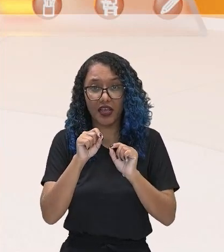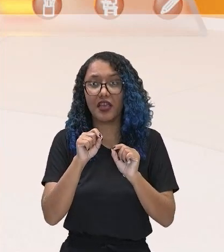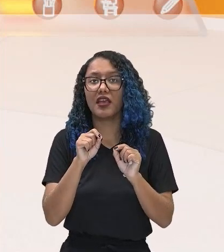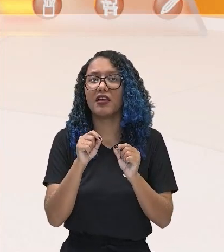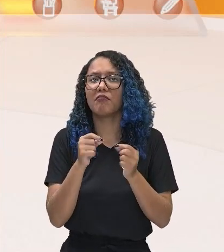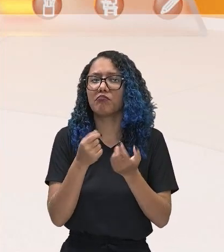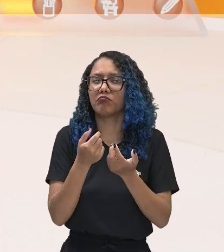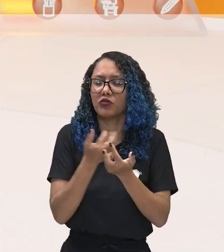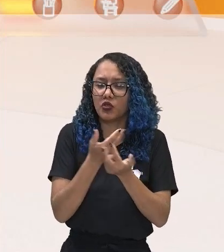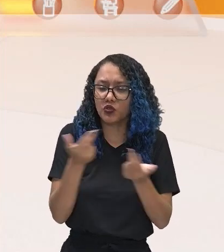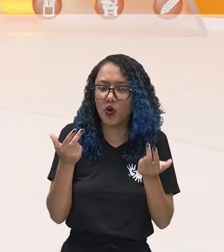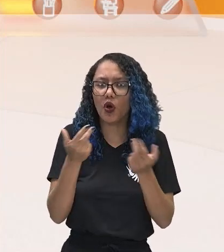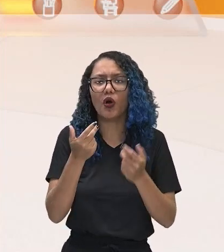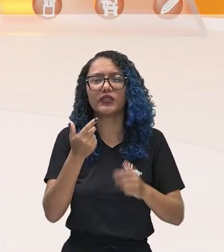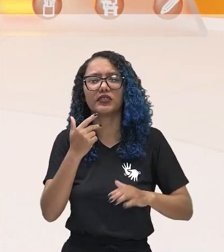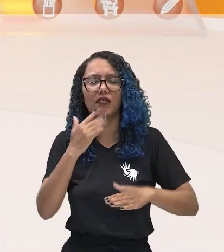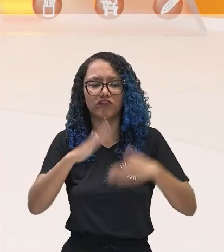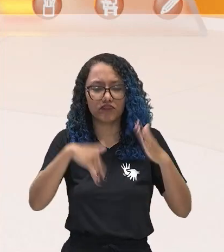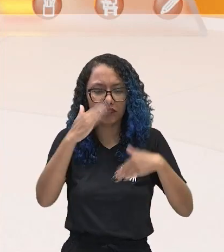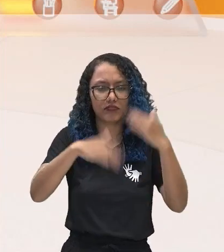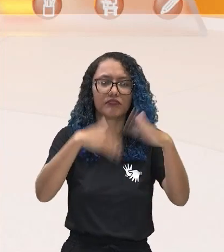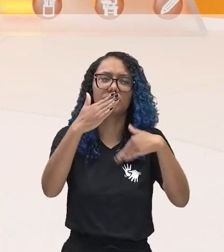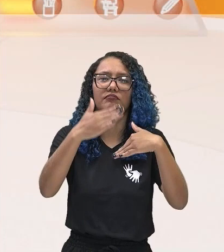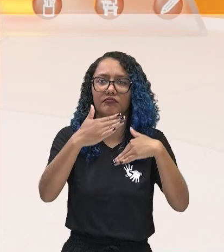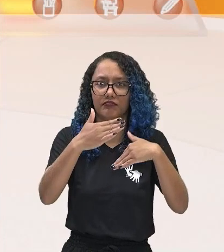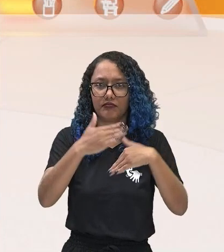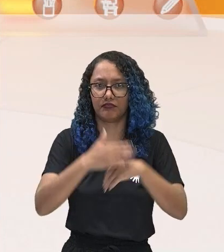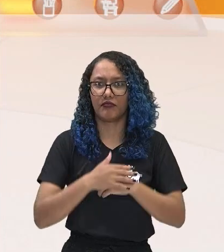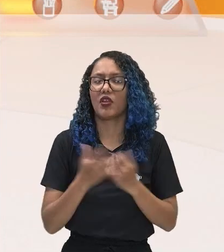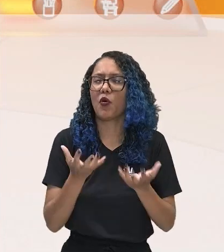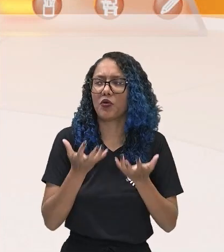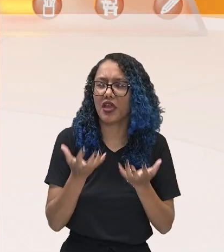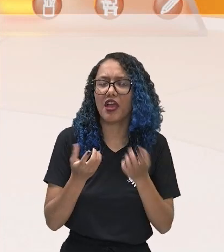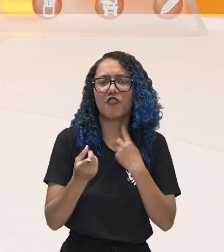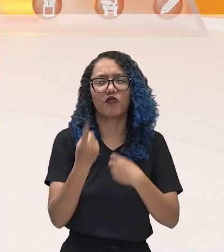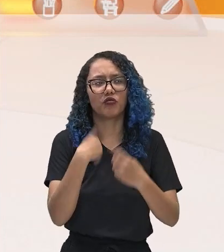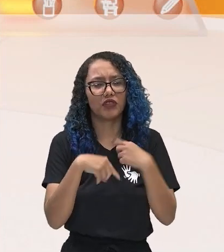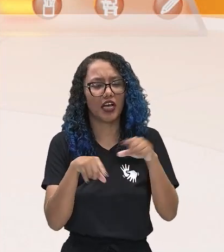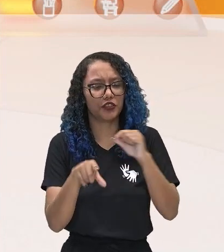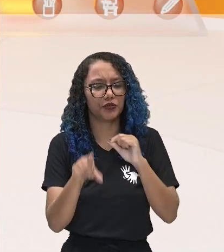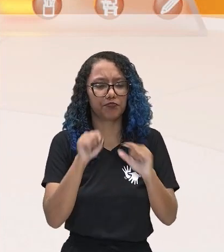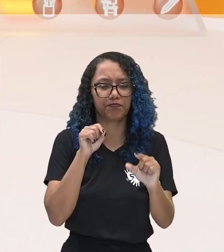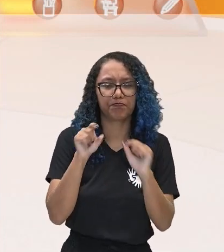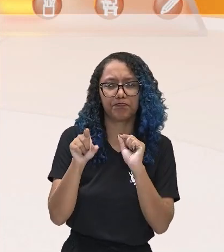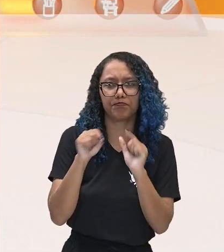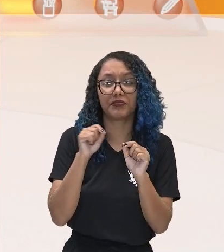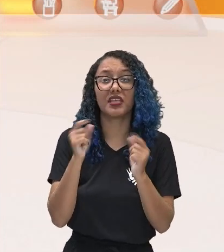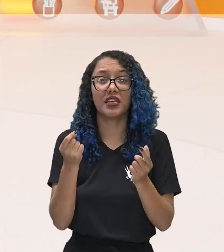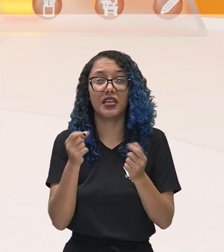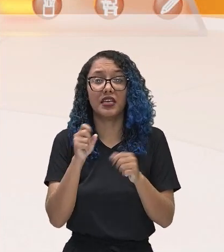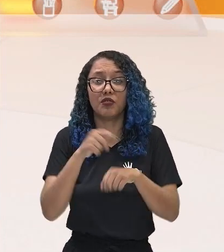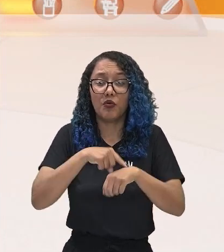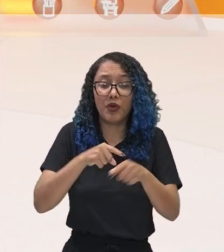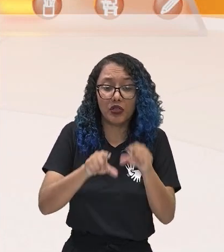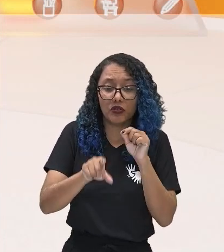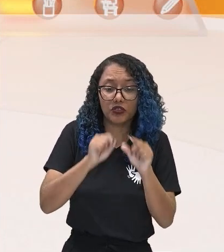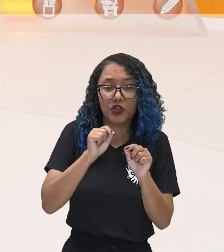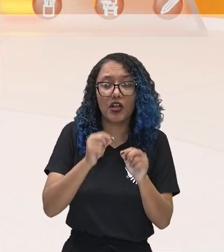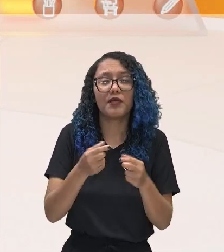desenvolver no meu processo de existência. E a partir do momento que eu escolho, eu tenho que assumir o quê?